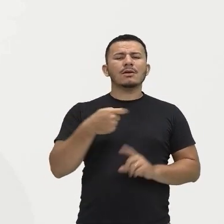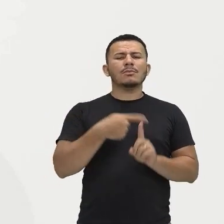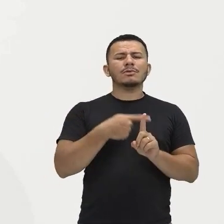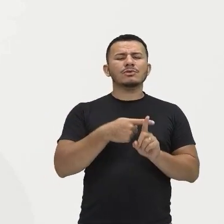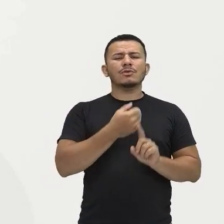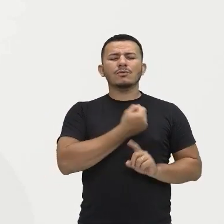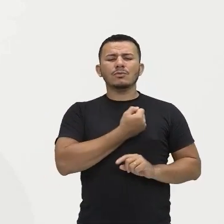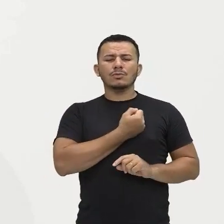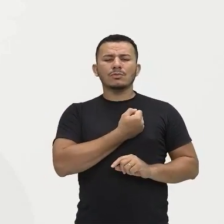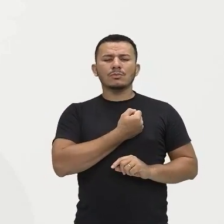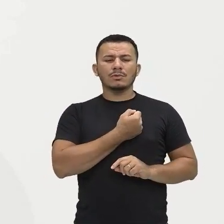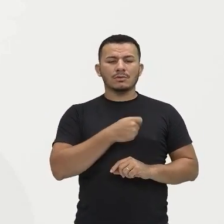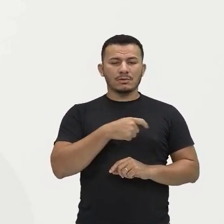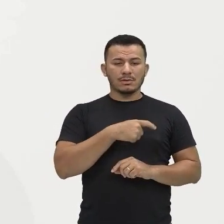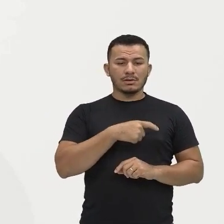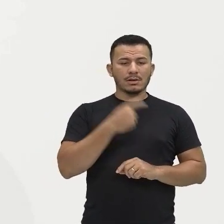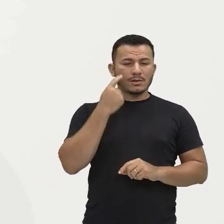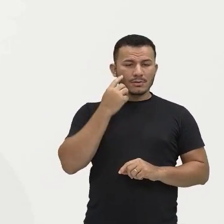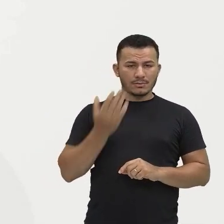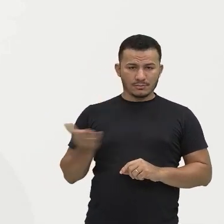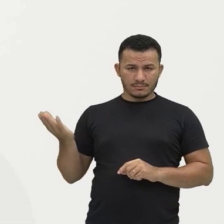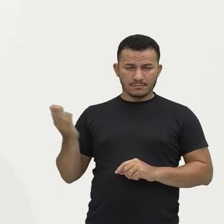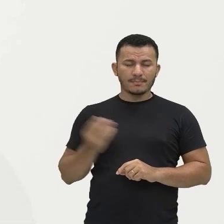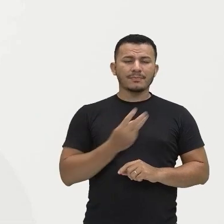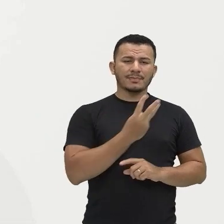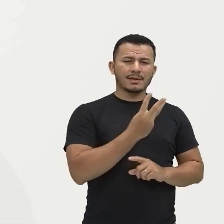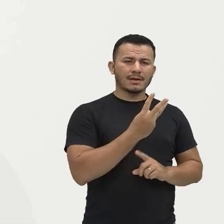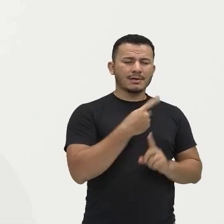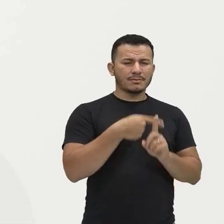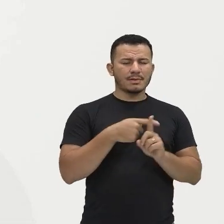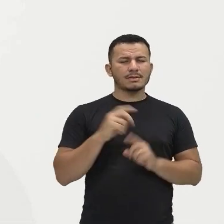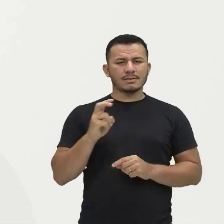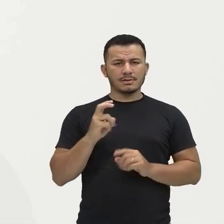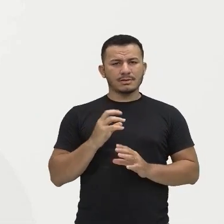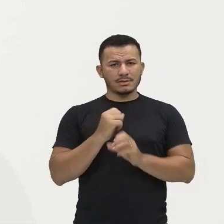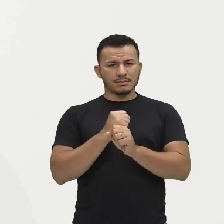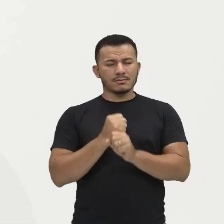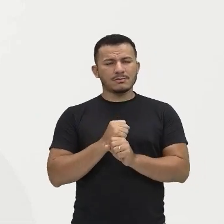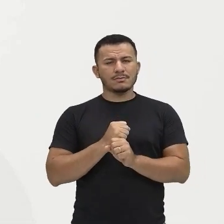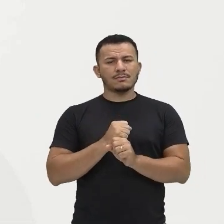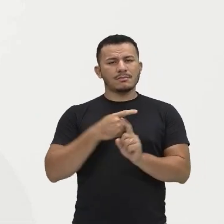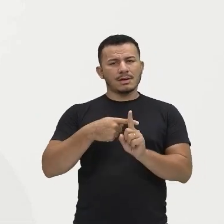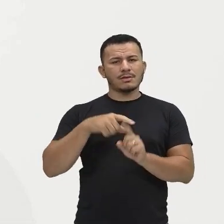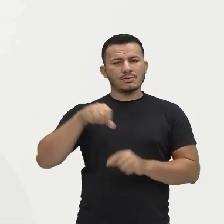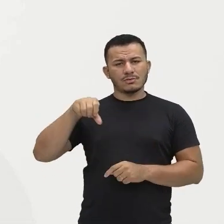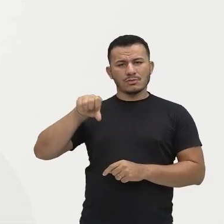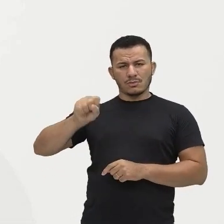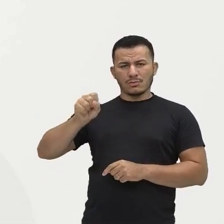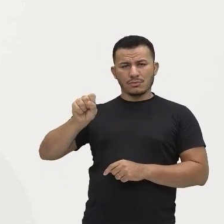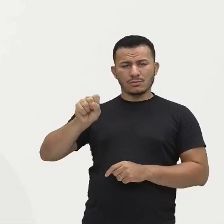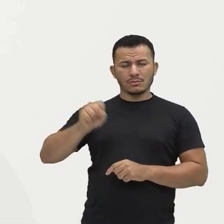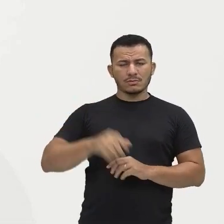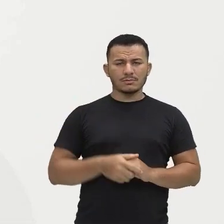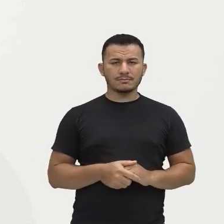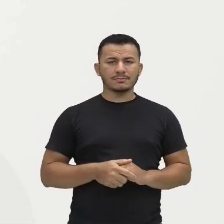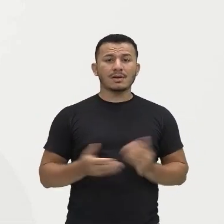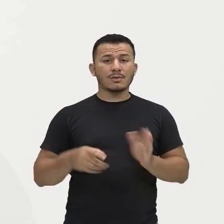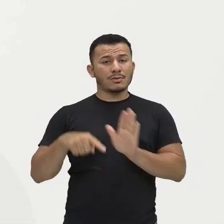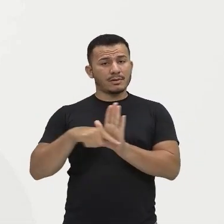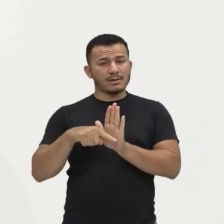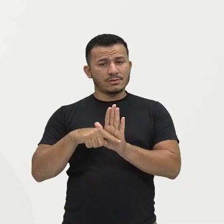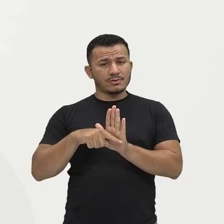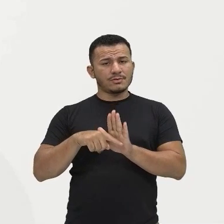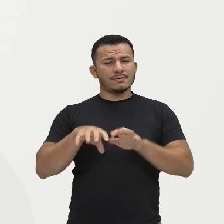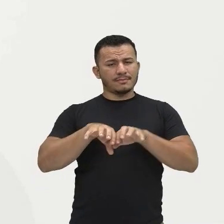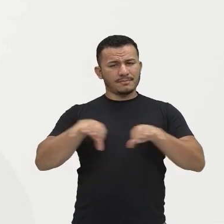positivo? Esse com esse. 3 com mais 5 dá mais 8, olha aí. E agora, os negativos,